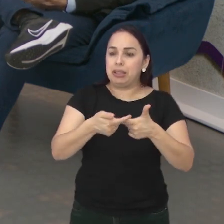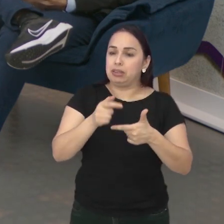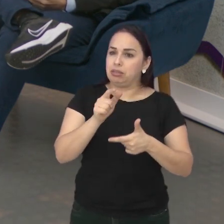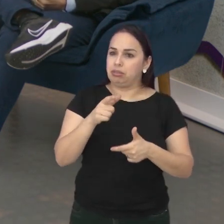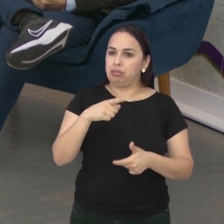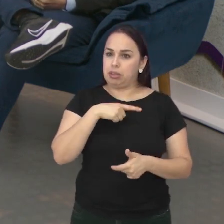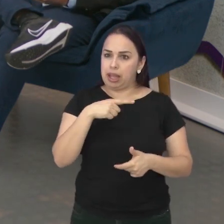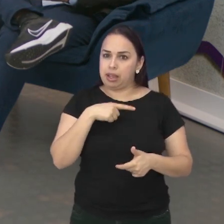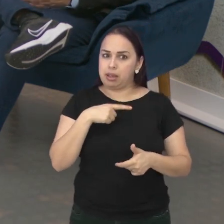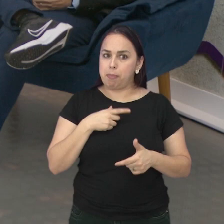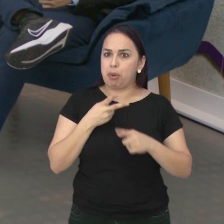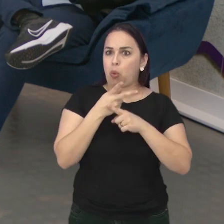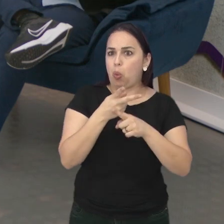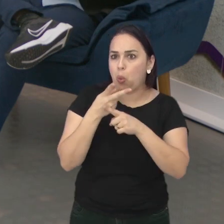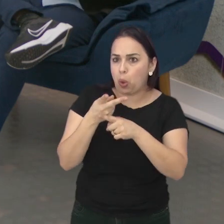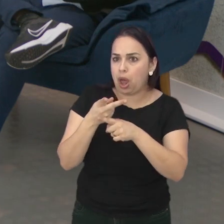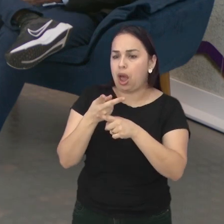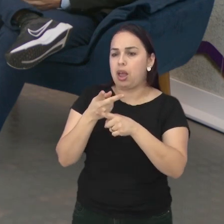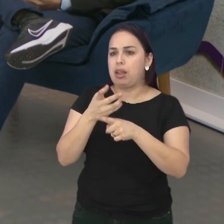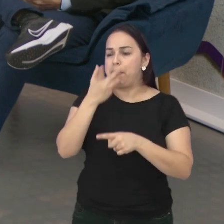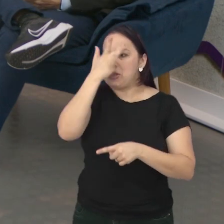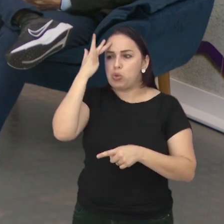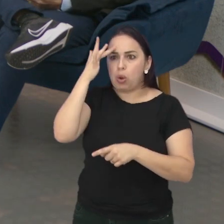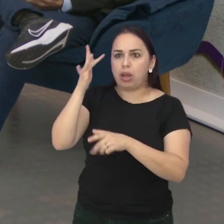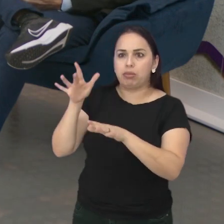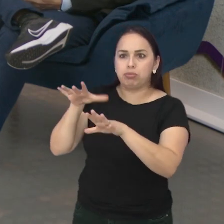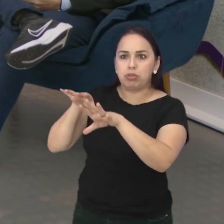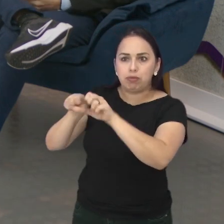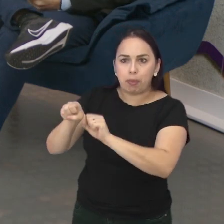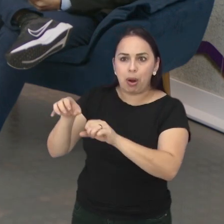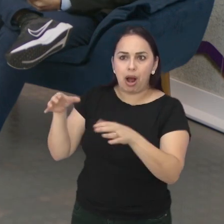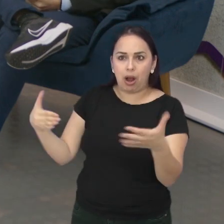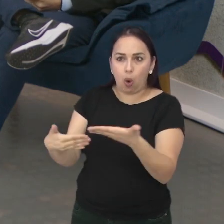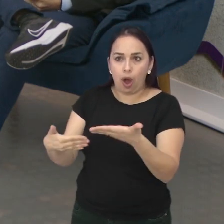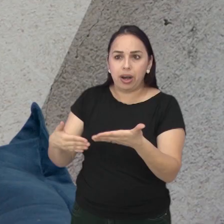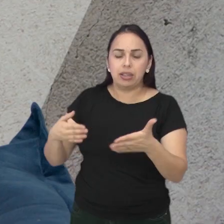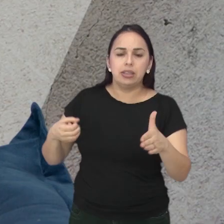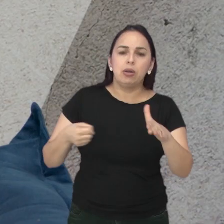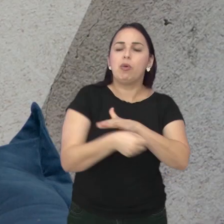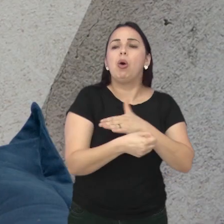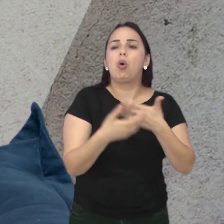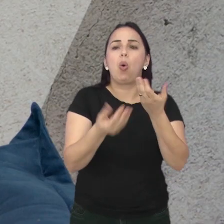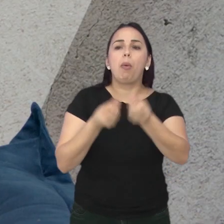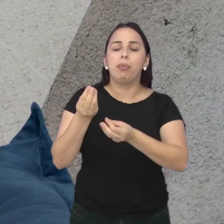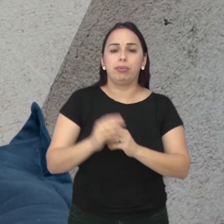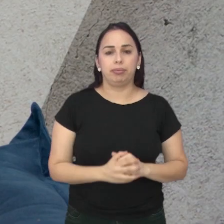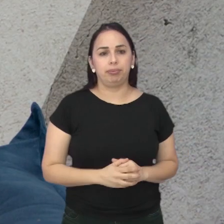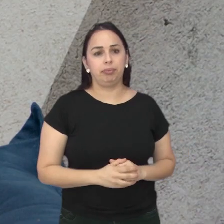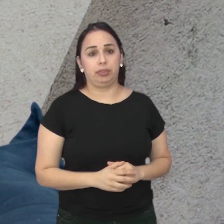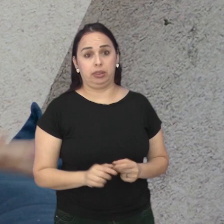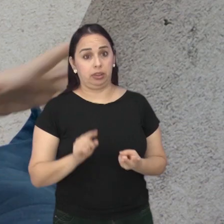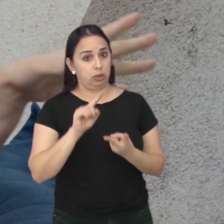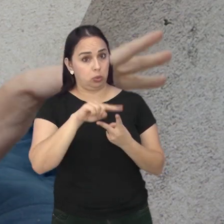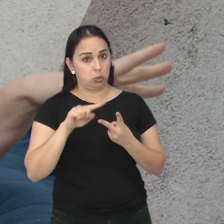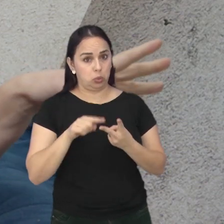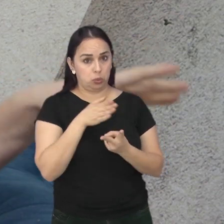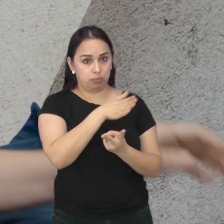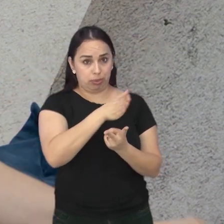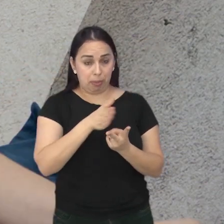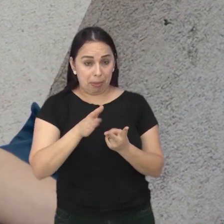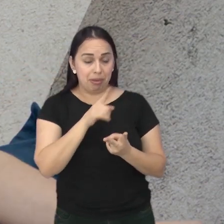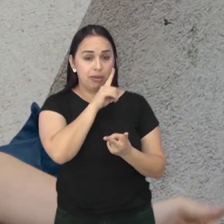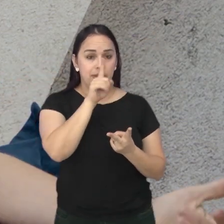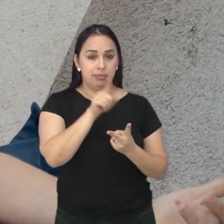algumas portas para o adolescente, para o recém-formado? Como que funciona? Bom, existem duas